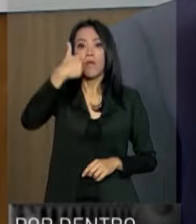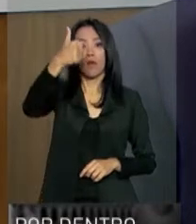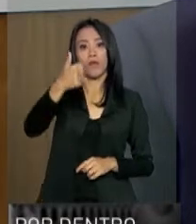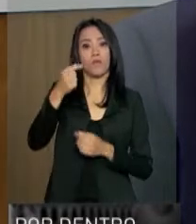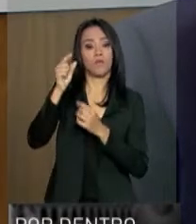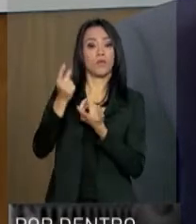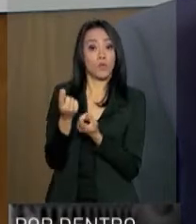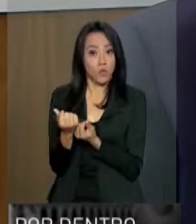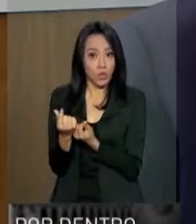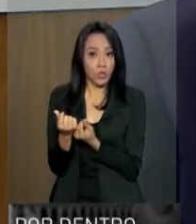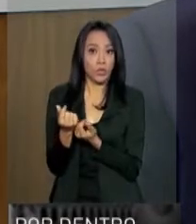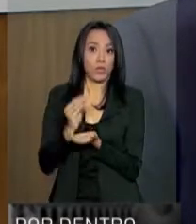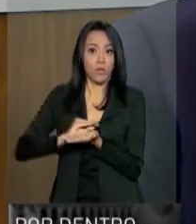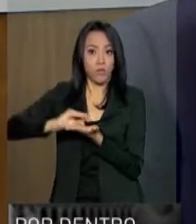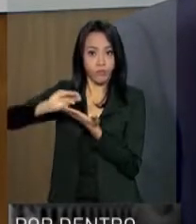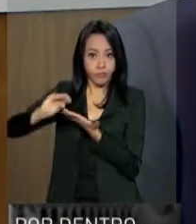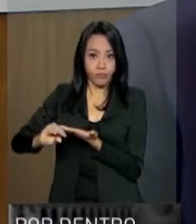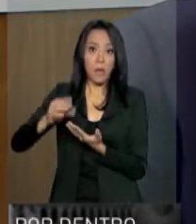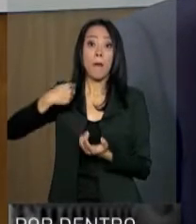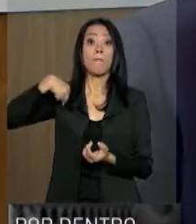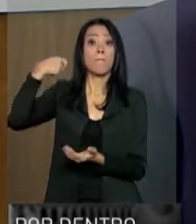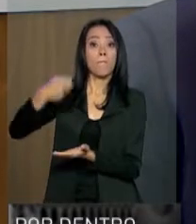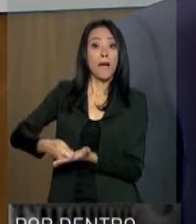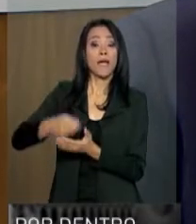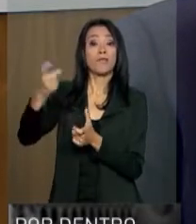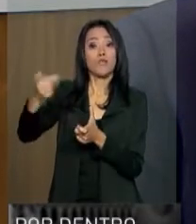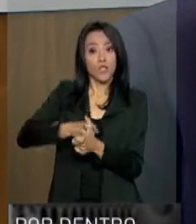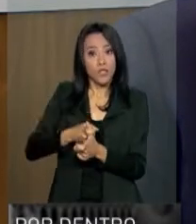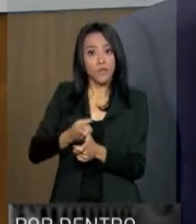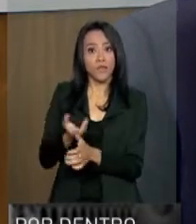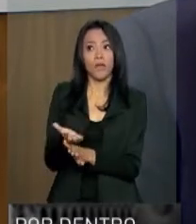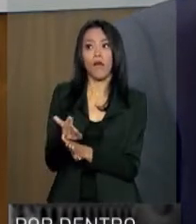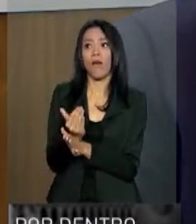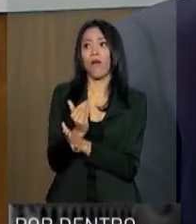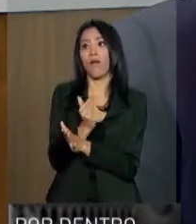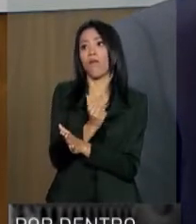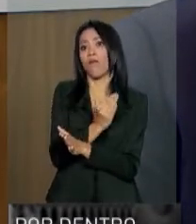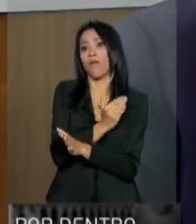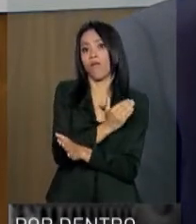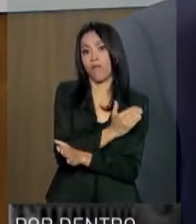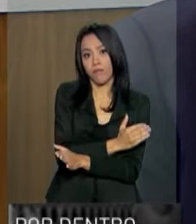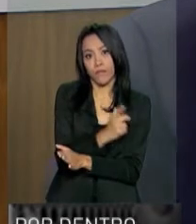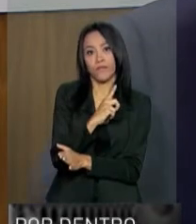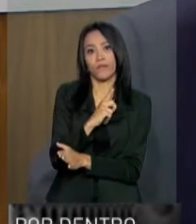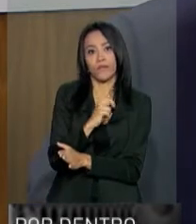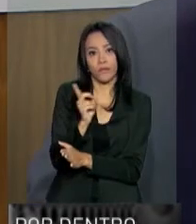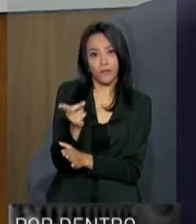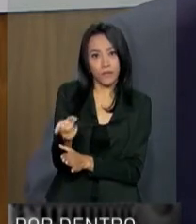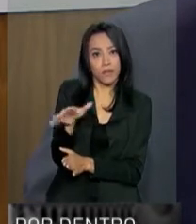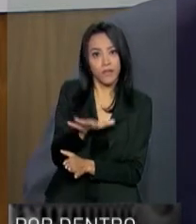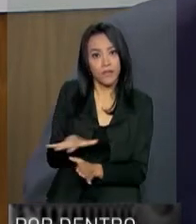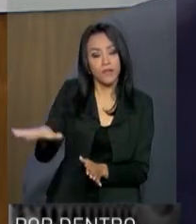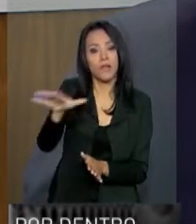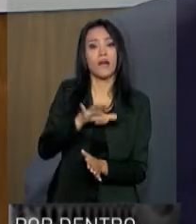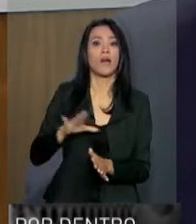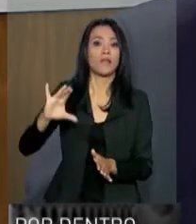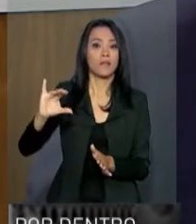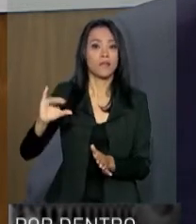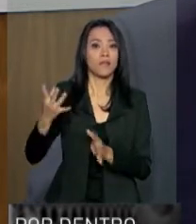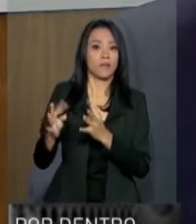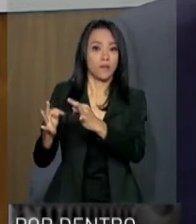dívidas históricas que existiam com instituições sérias e respeitáveis de que não estavam conseguindo